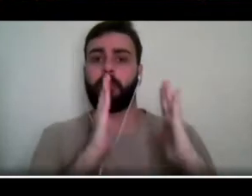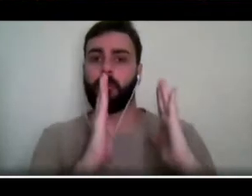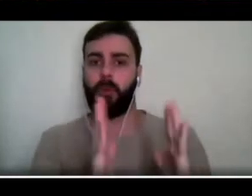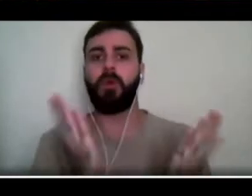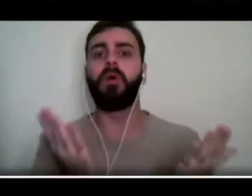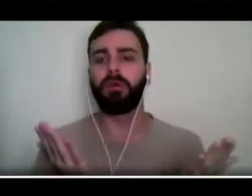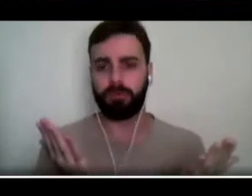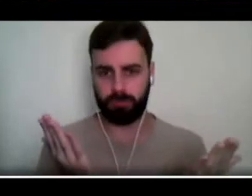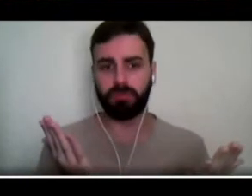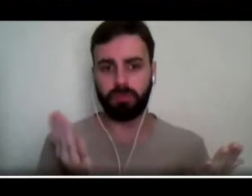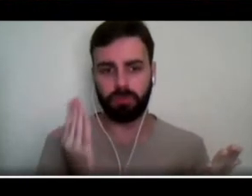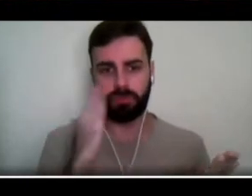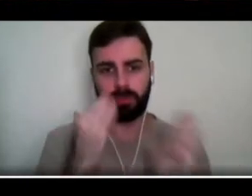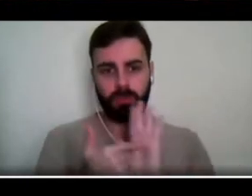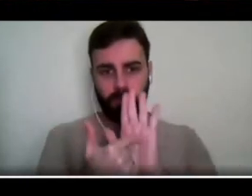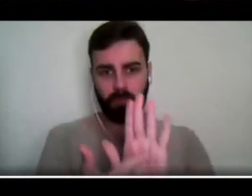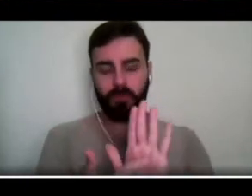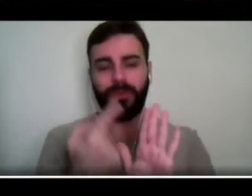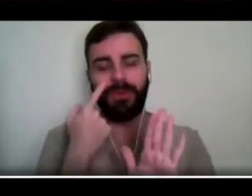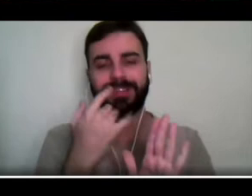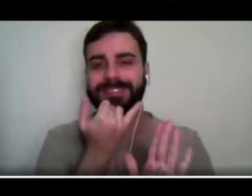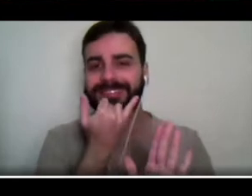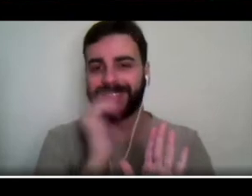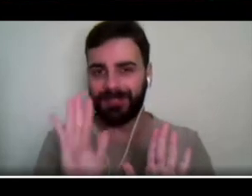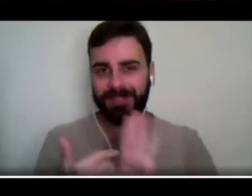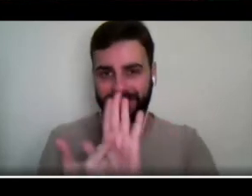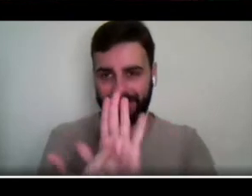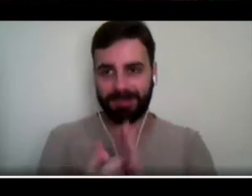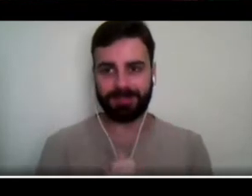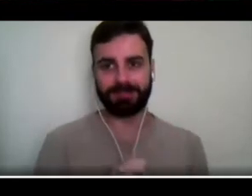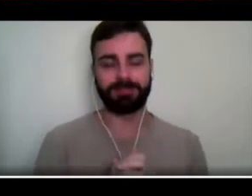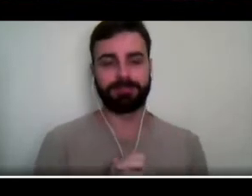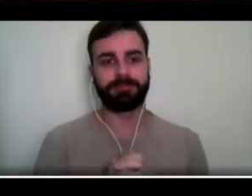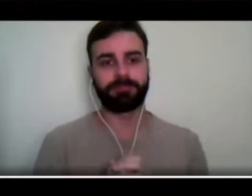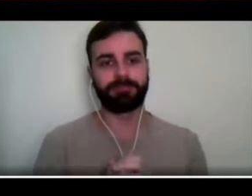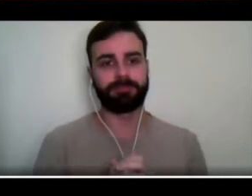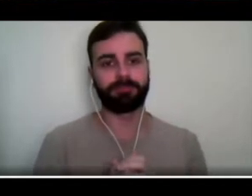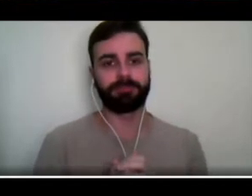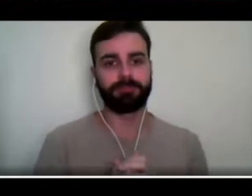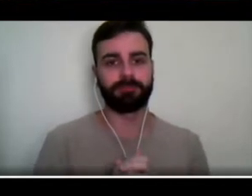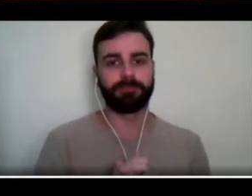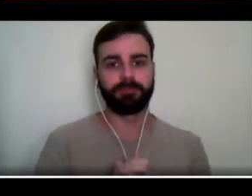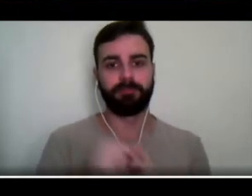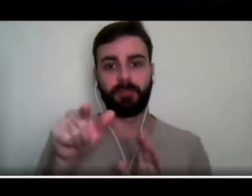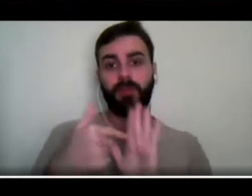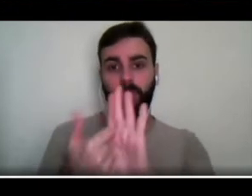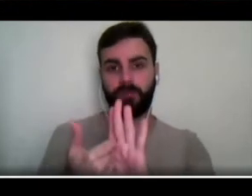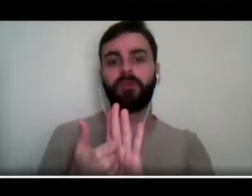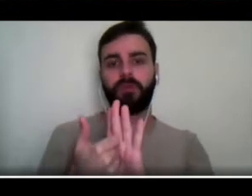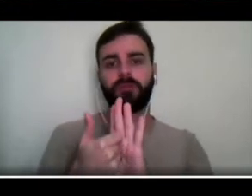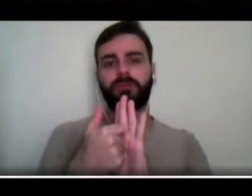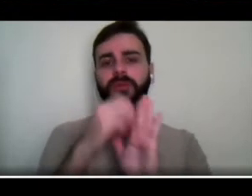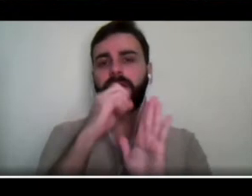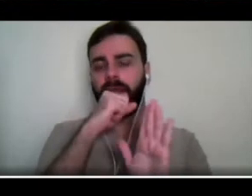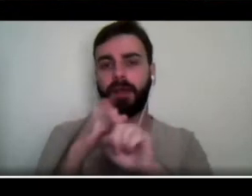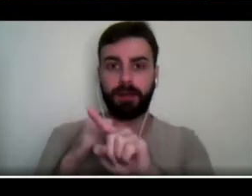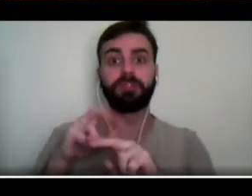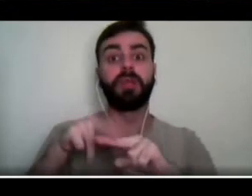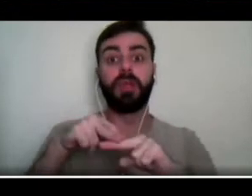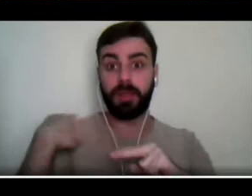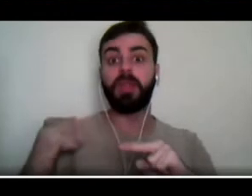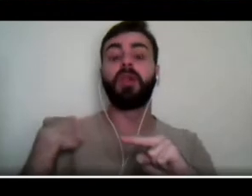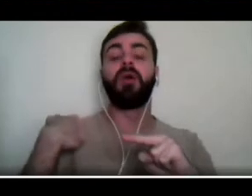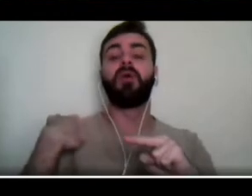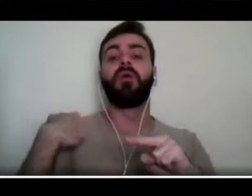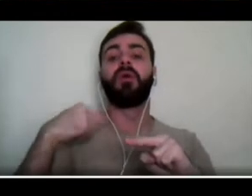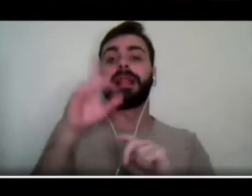desculpa, tá? Então, por isso que eu derivei o módulo, certo? E não derivei a velocidade.